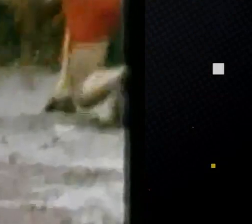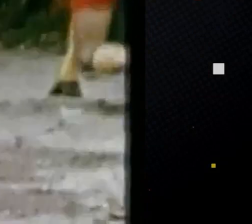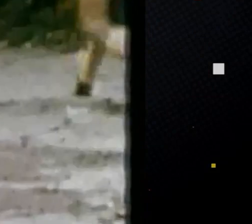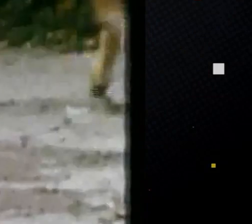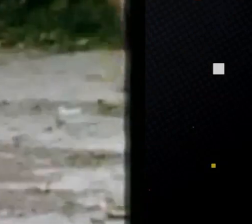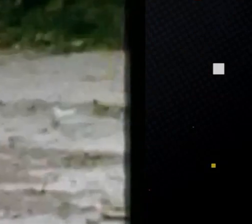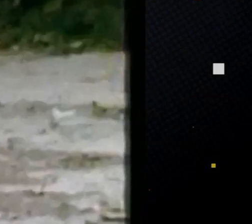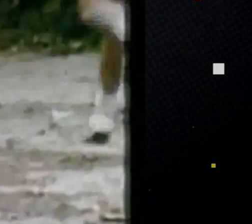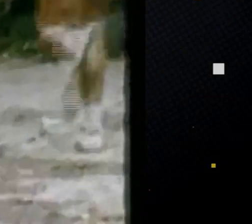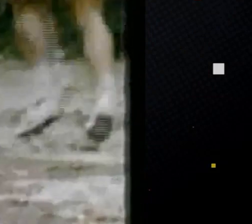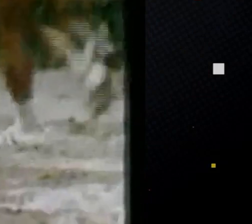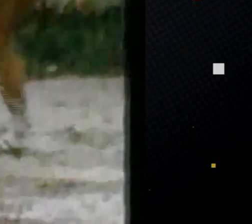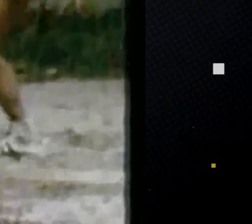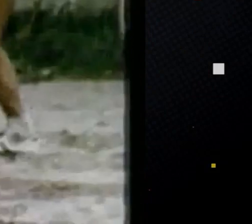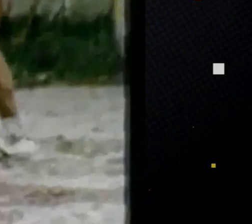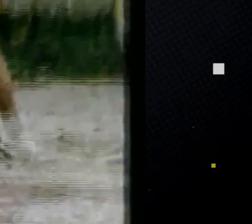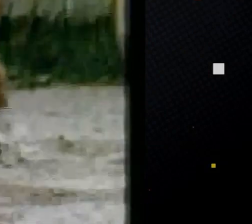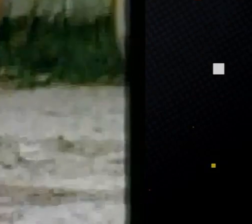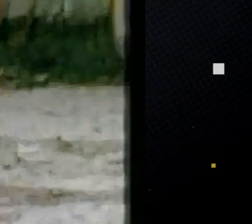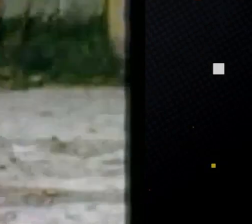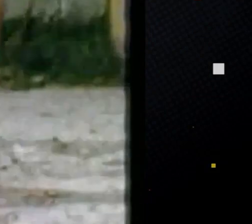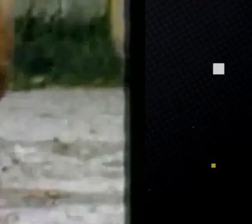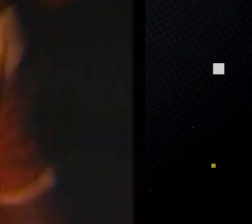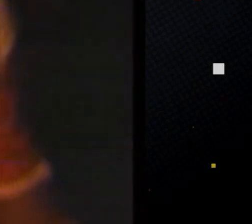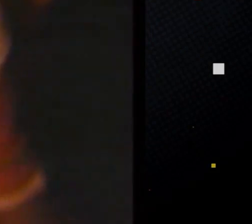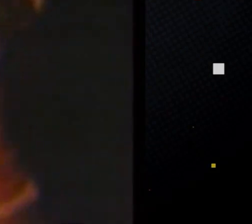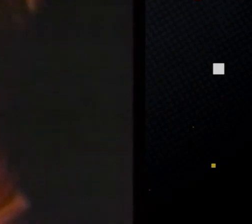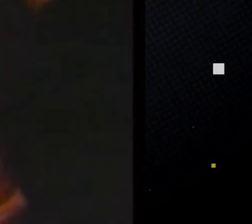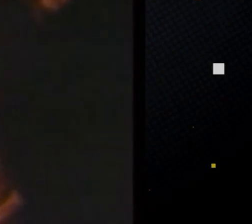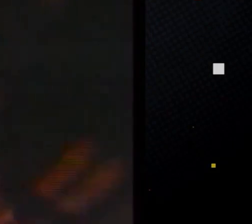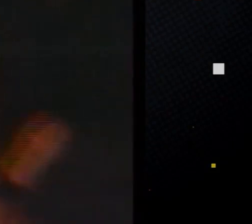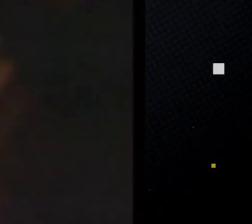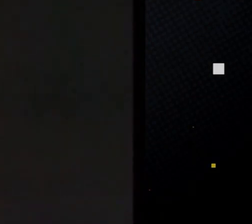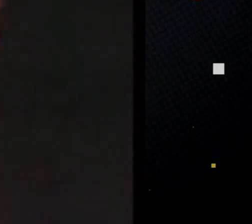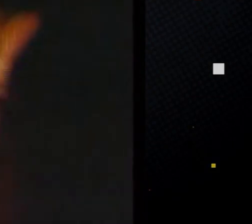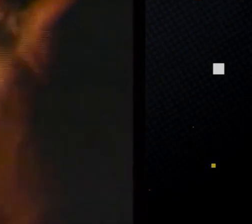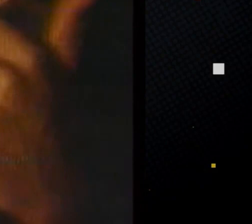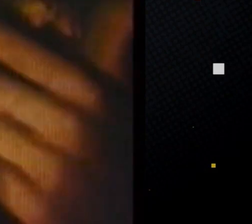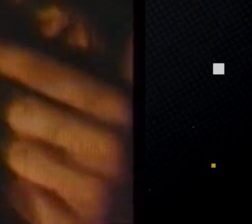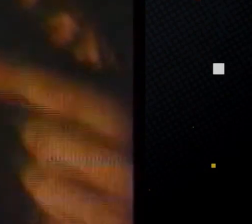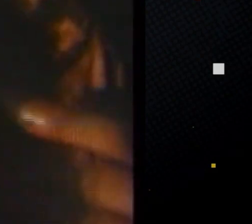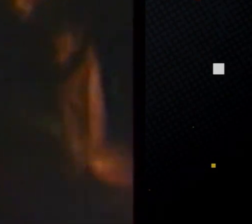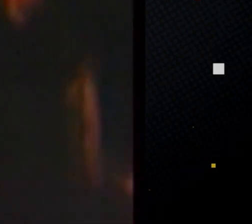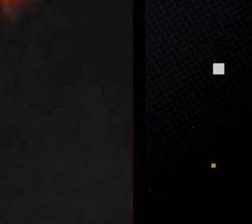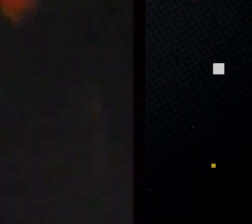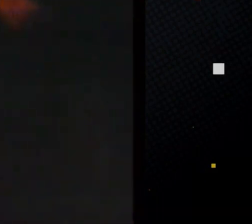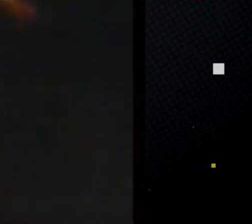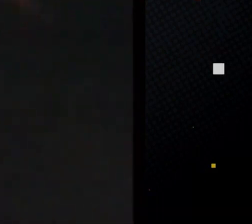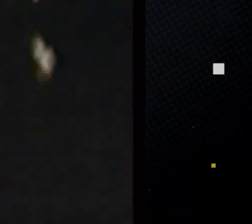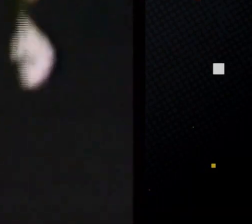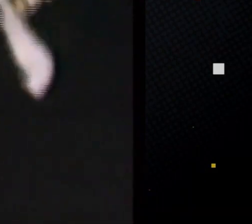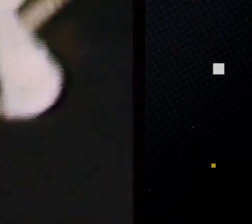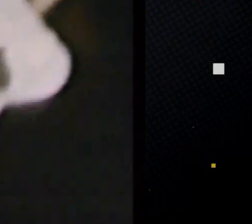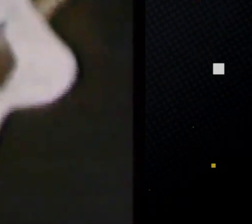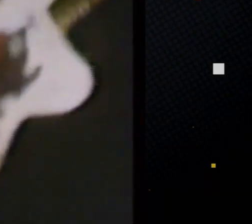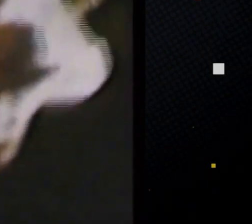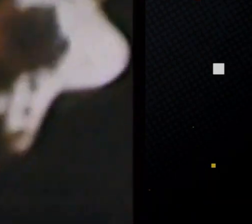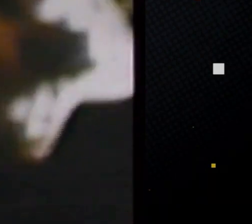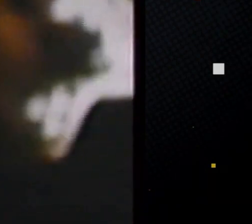bola. P.O. bola é a lá bola. P.O. bola é a lá bola.